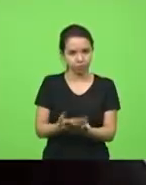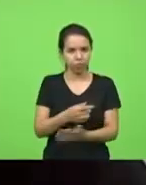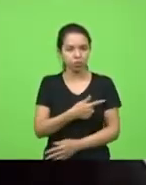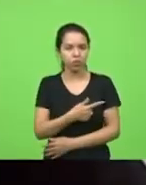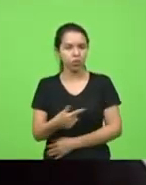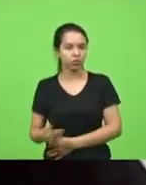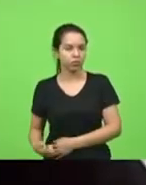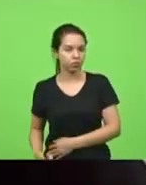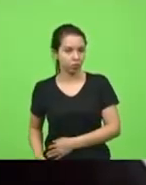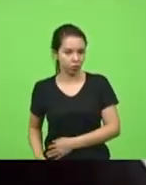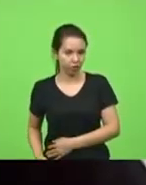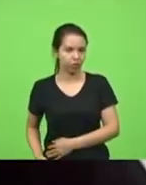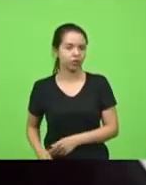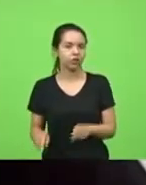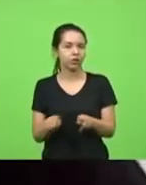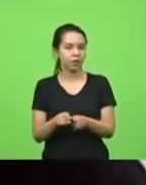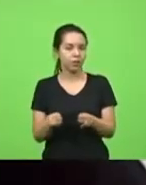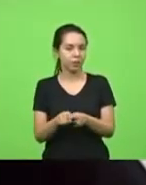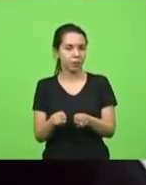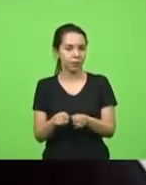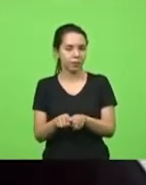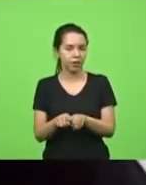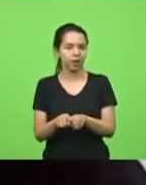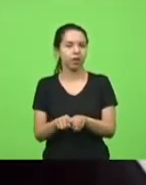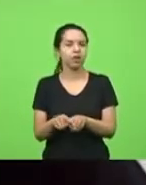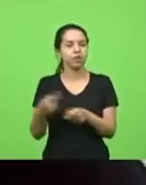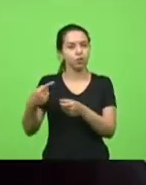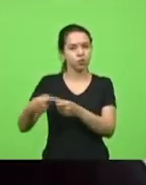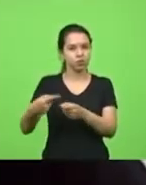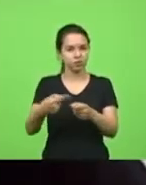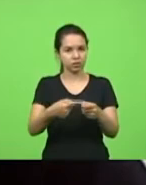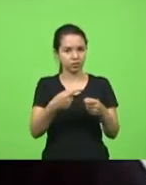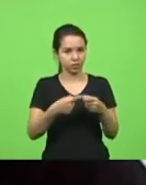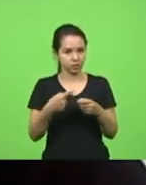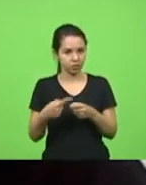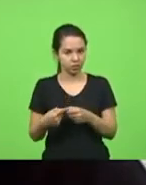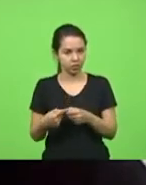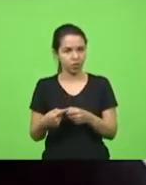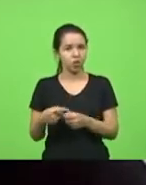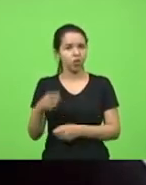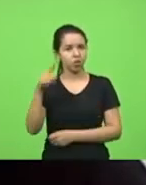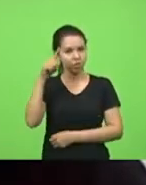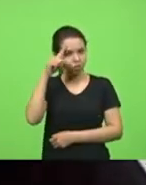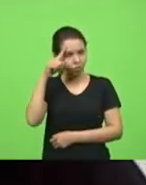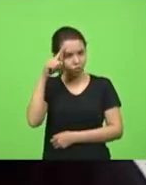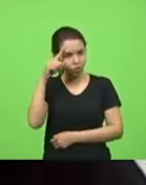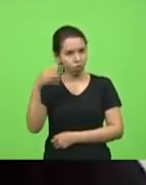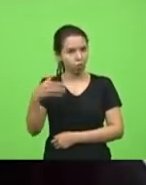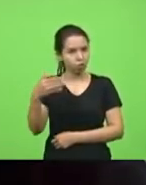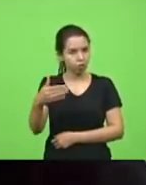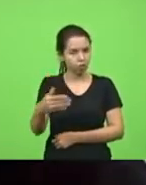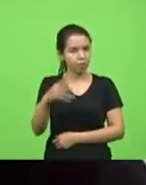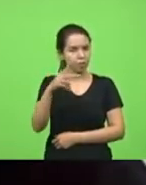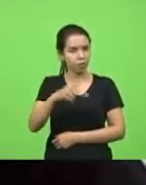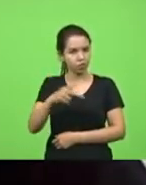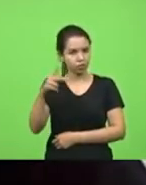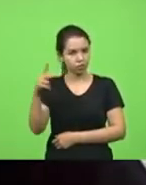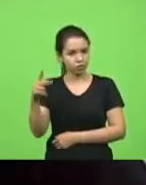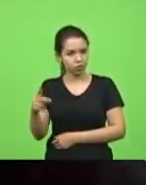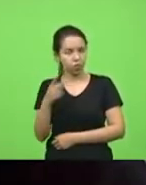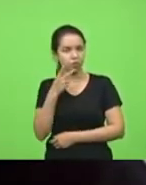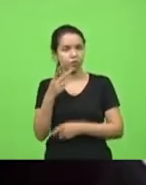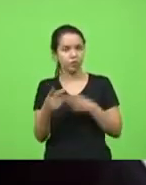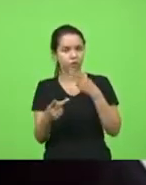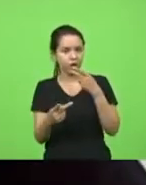O que eu tenho recebido diariamente de manifestações de professores, de direções,